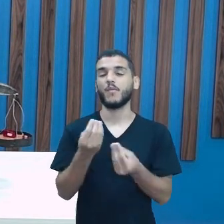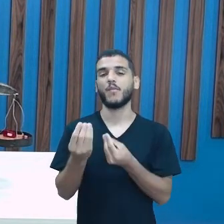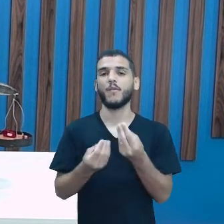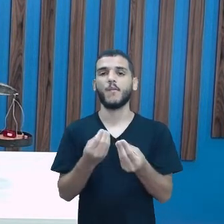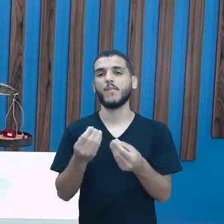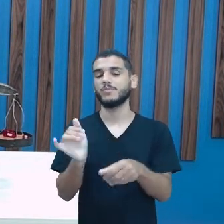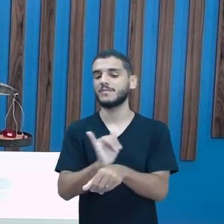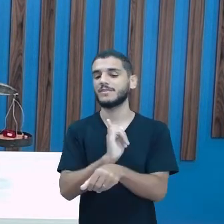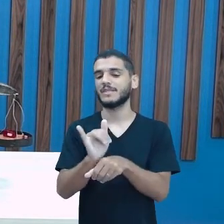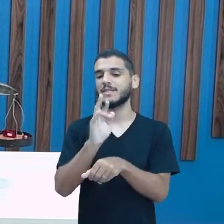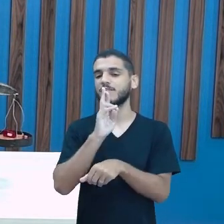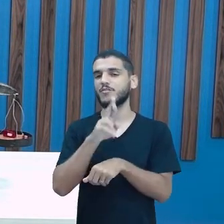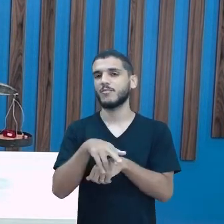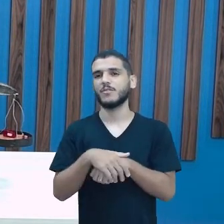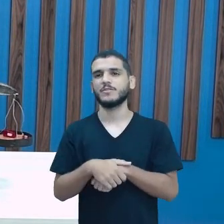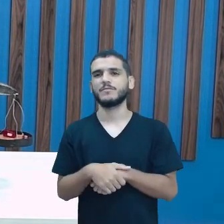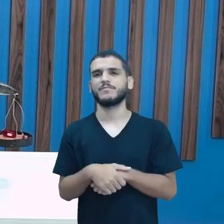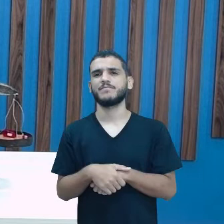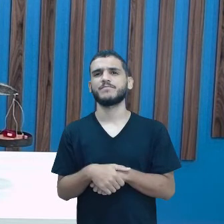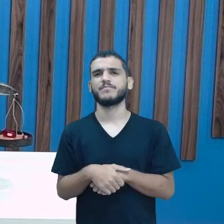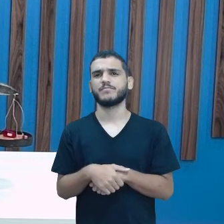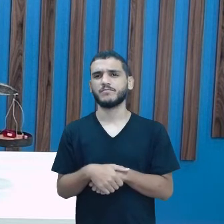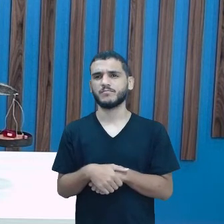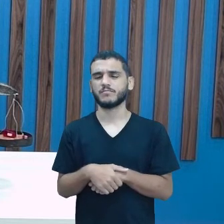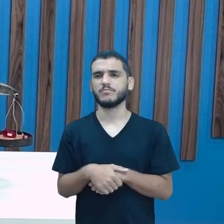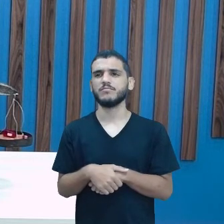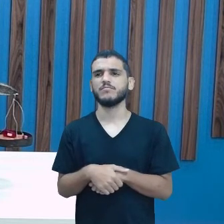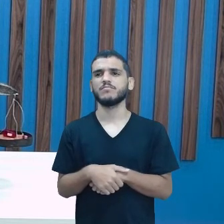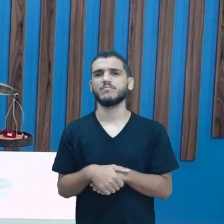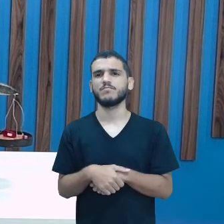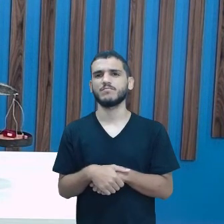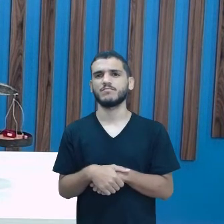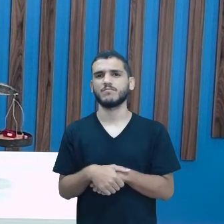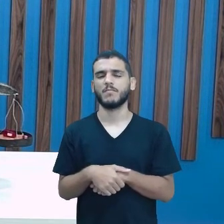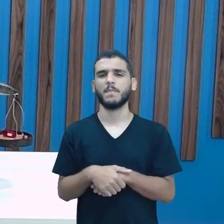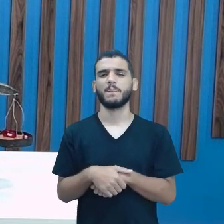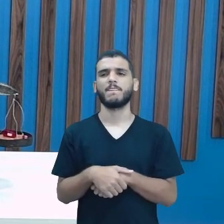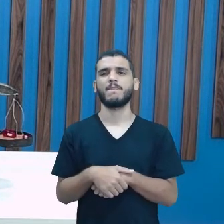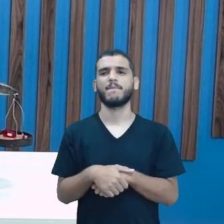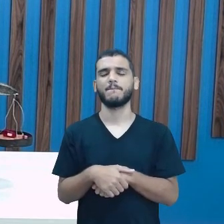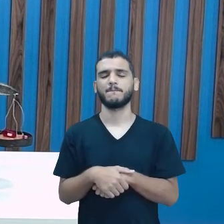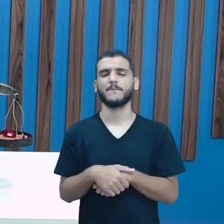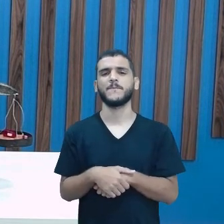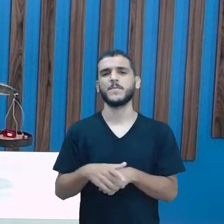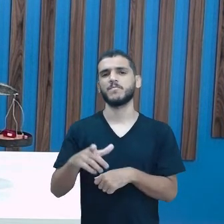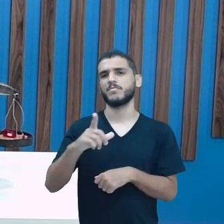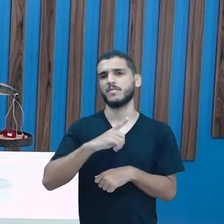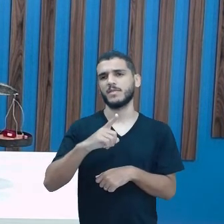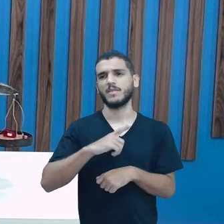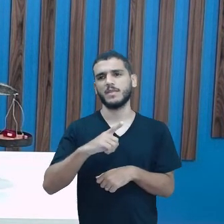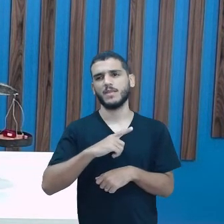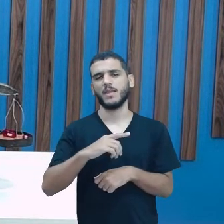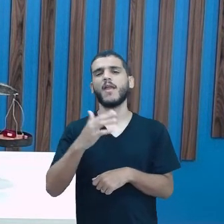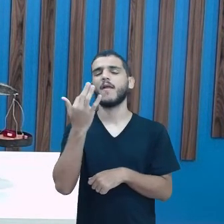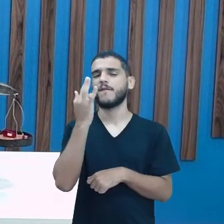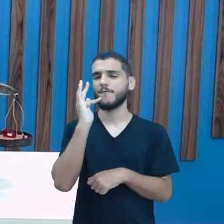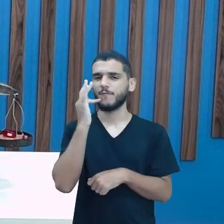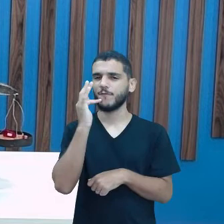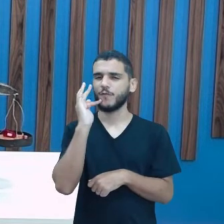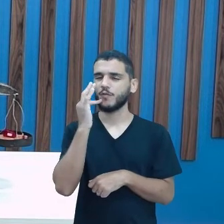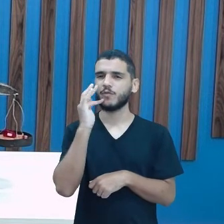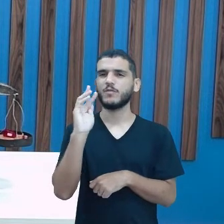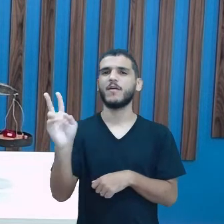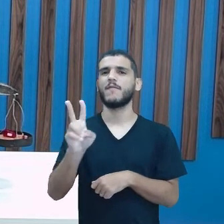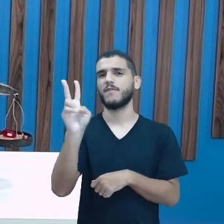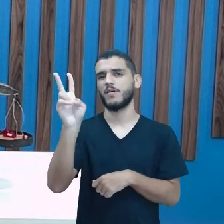ó, exatamente, olha só, o valor da melancia